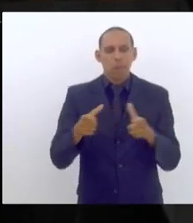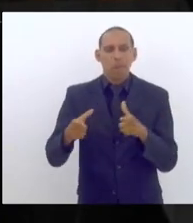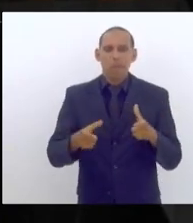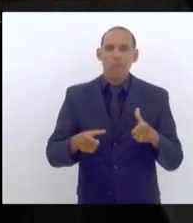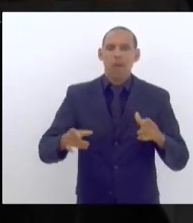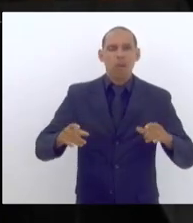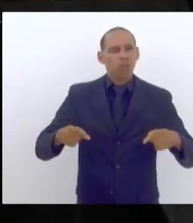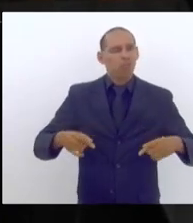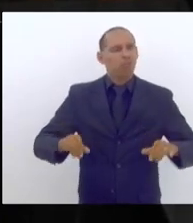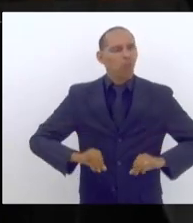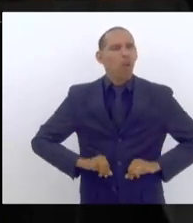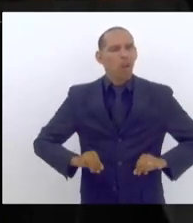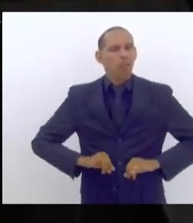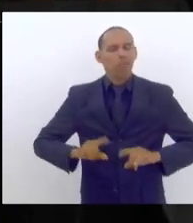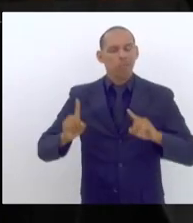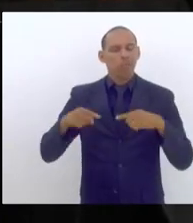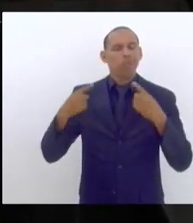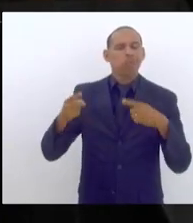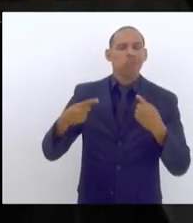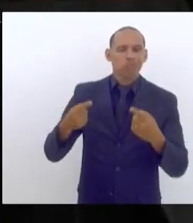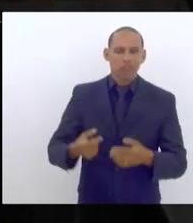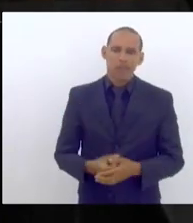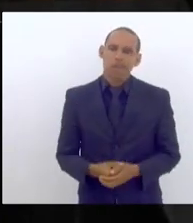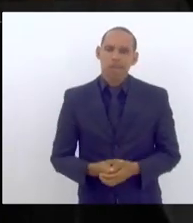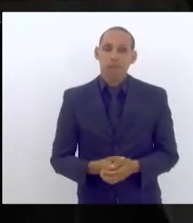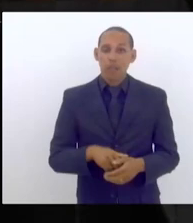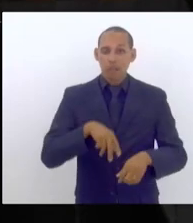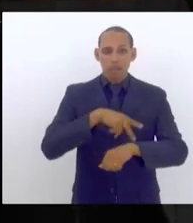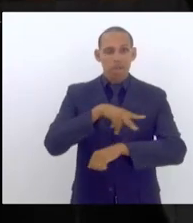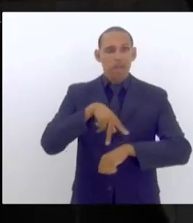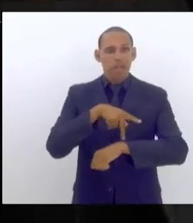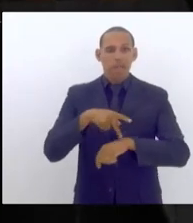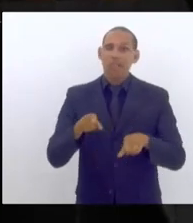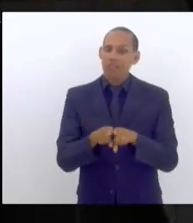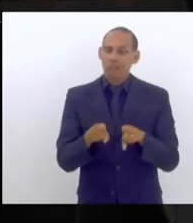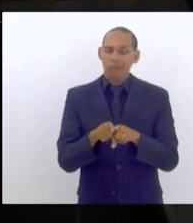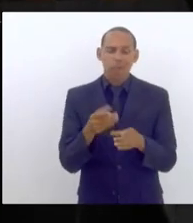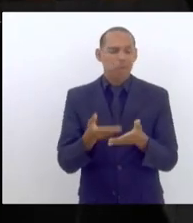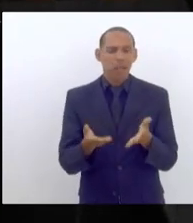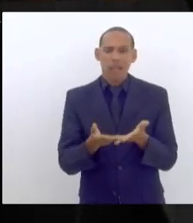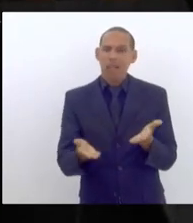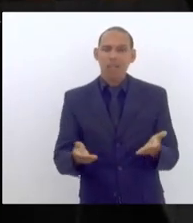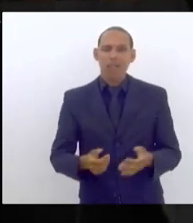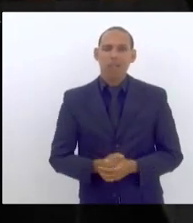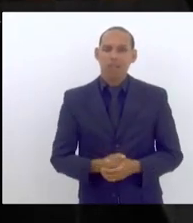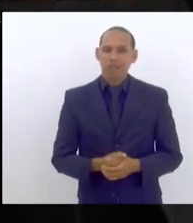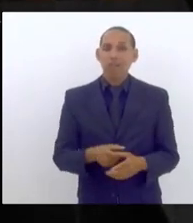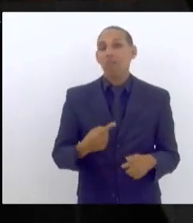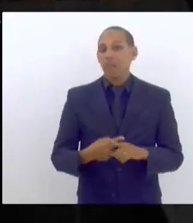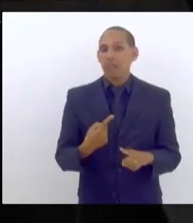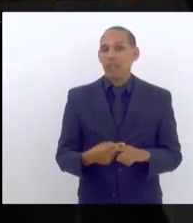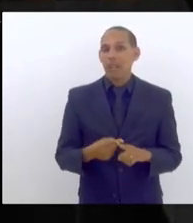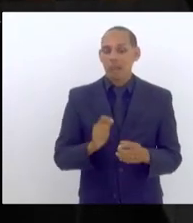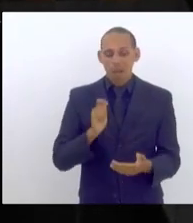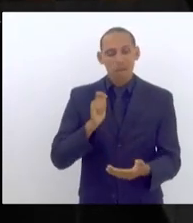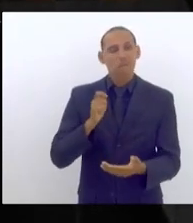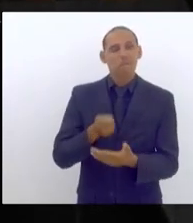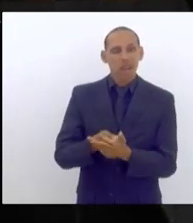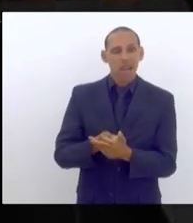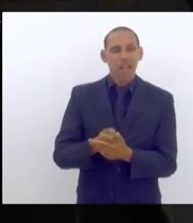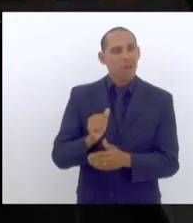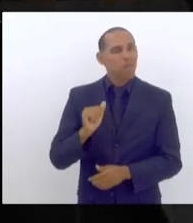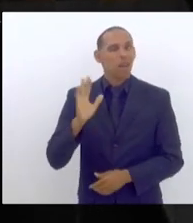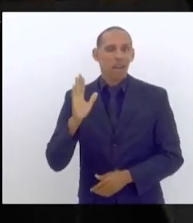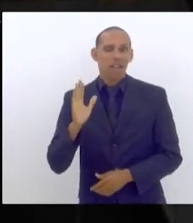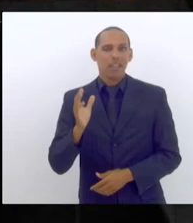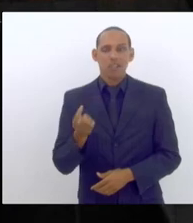O país também perde, porque paga mais por esse